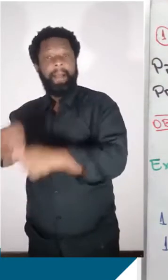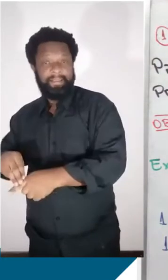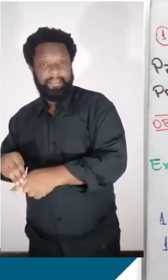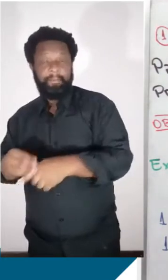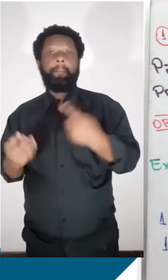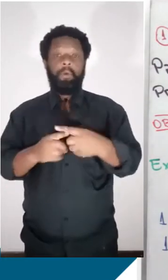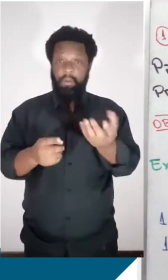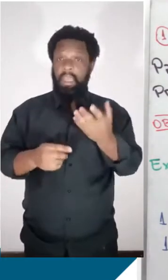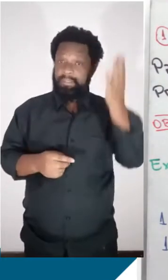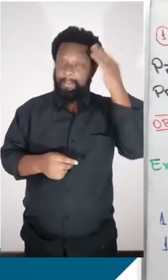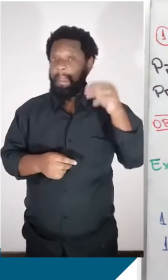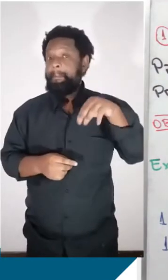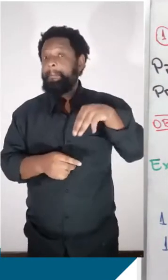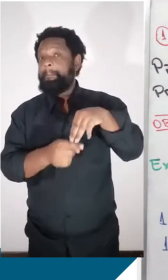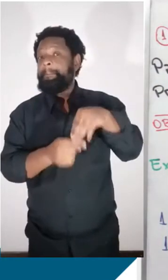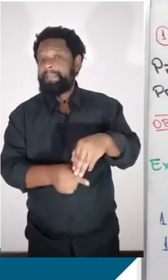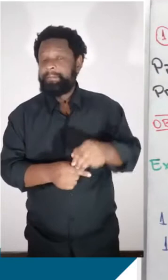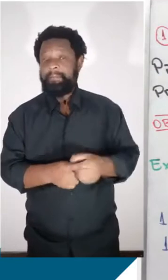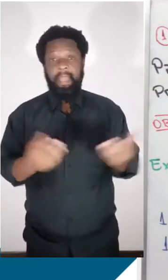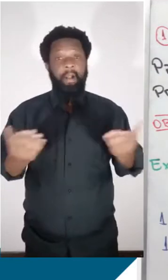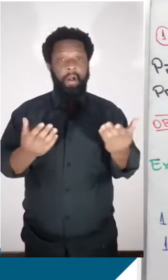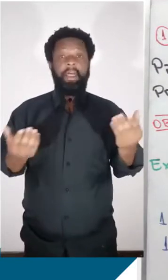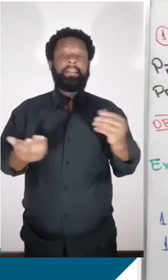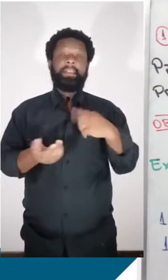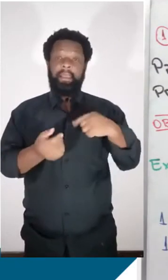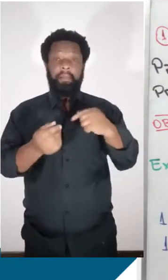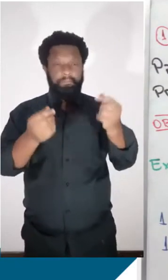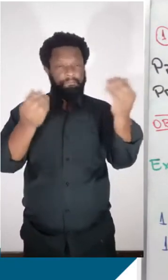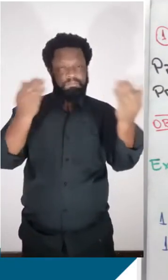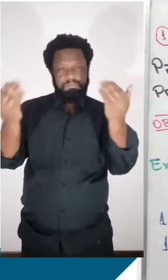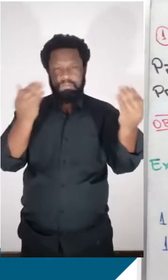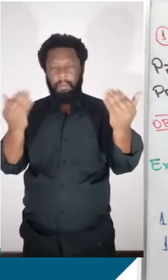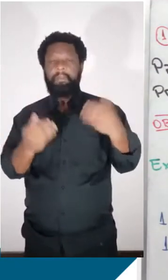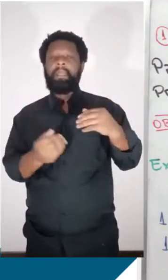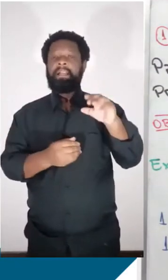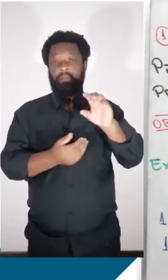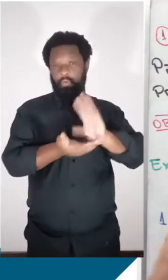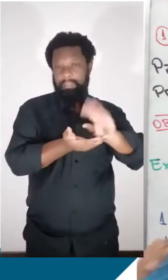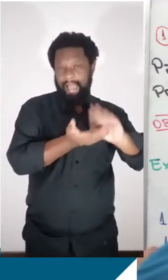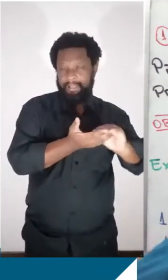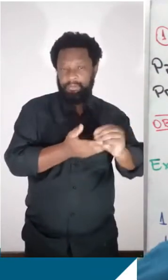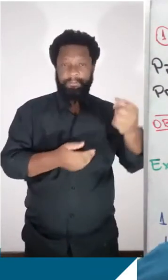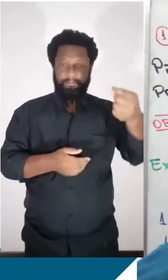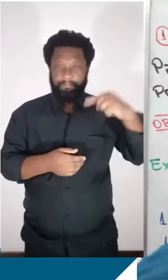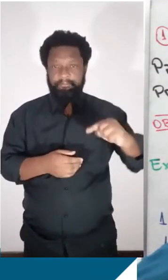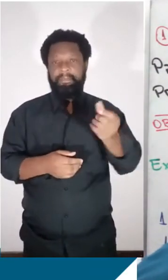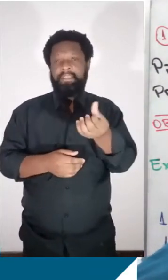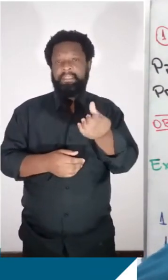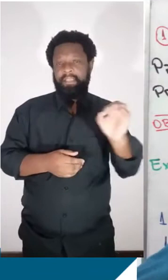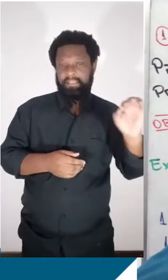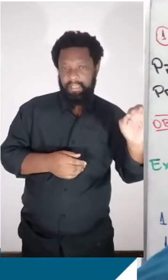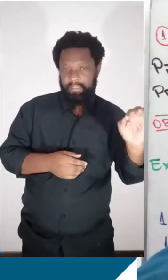Encaixei massa porque aqui eu quero saber em massa. Tudo certo. Agora eu coloco o dado e a pergunta. O dado aqui,